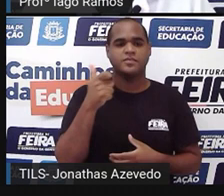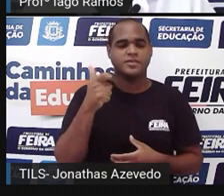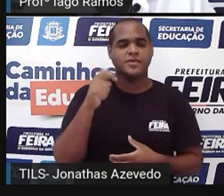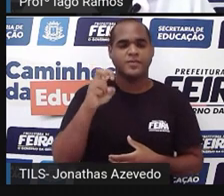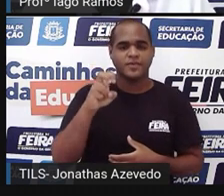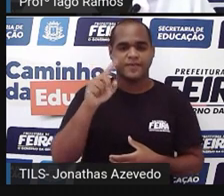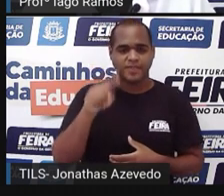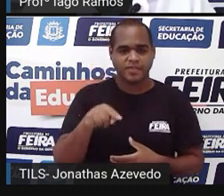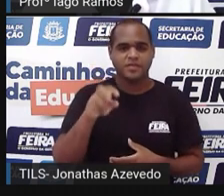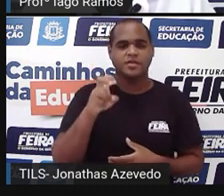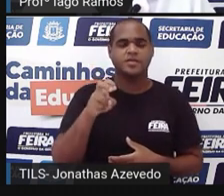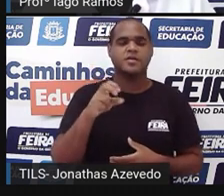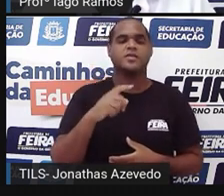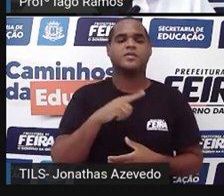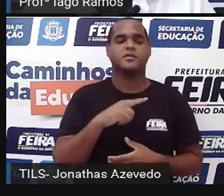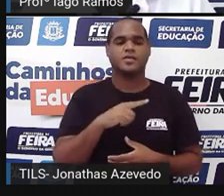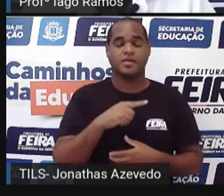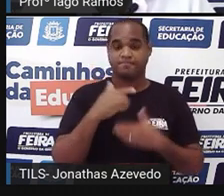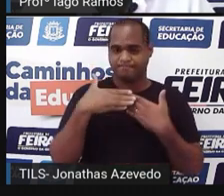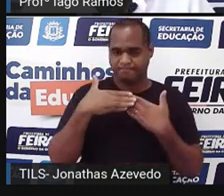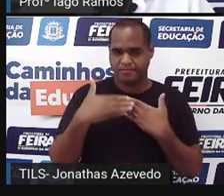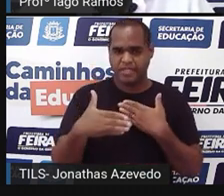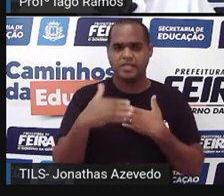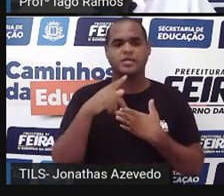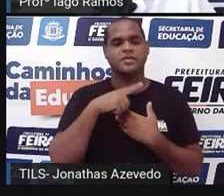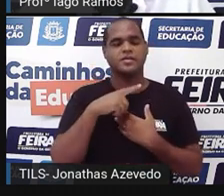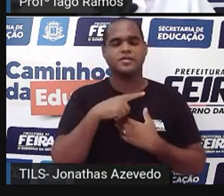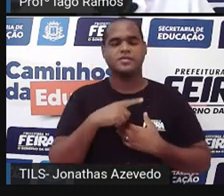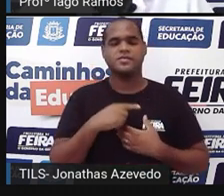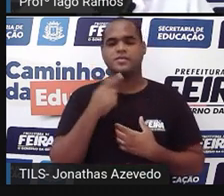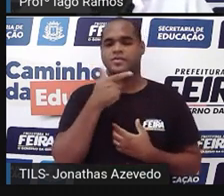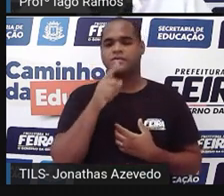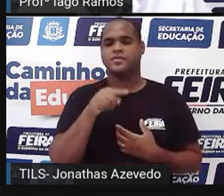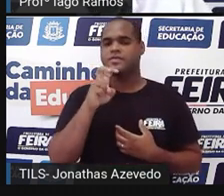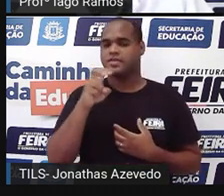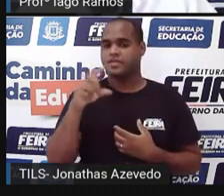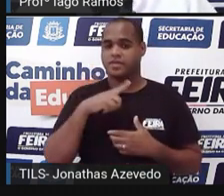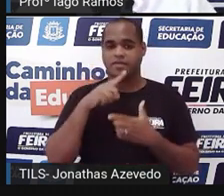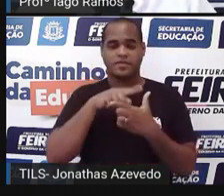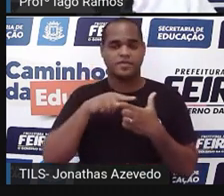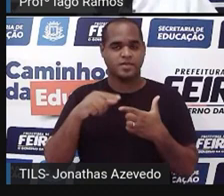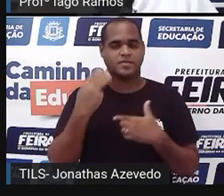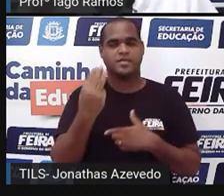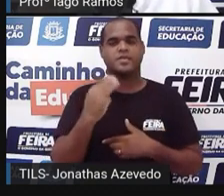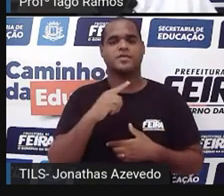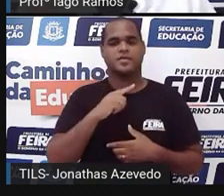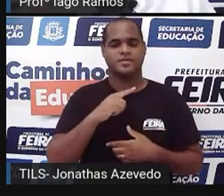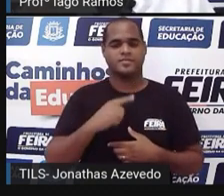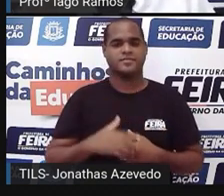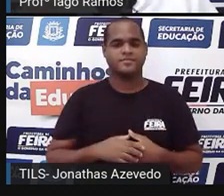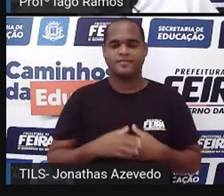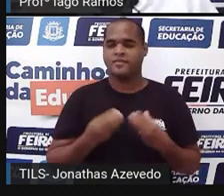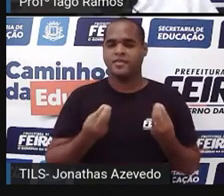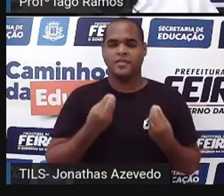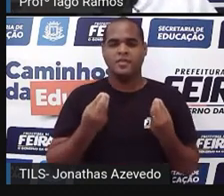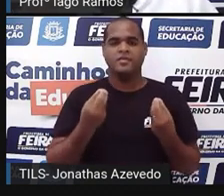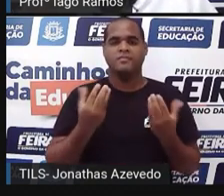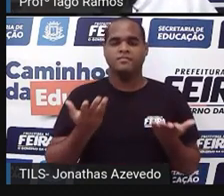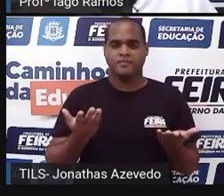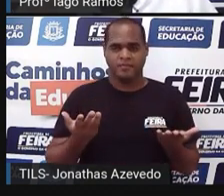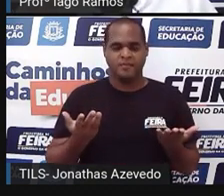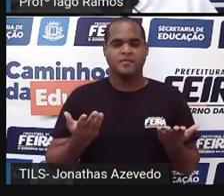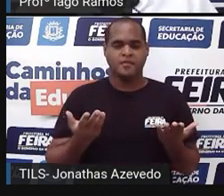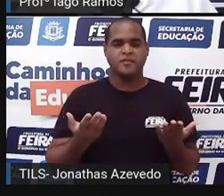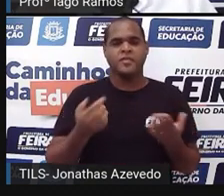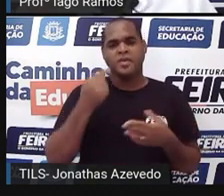gente vai fazer agora é ir para o próximo passo é pegar 21,5 que dividir por três como é que a gente faz isso olha só